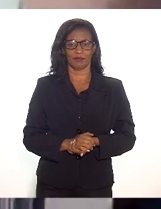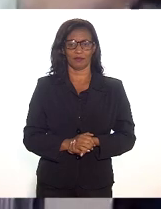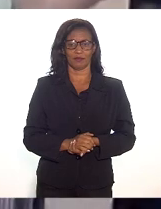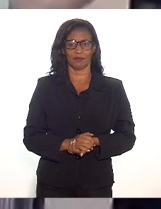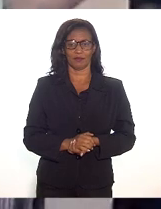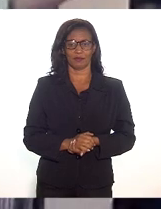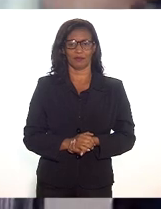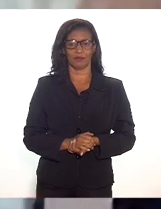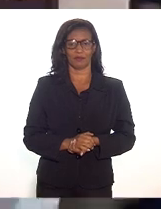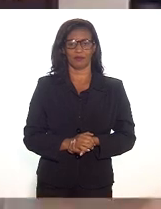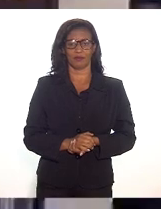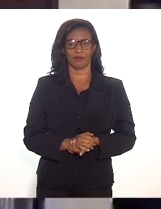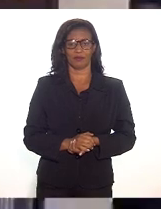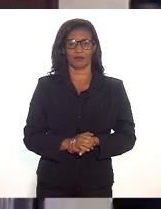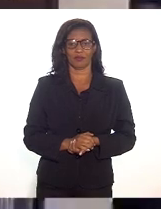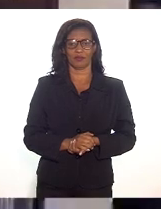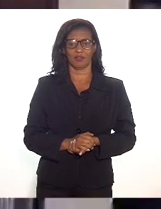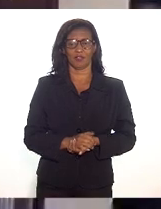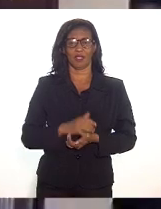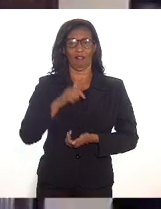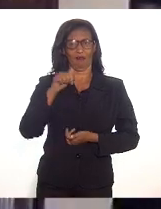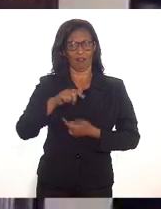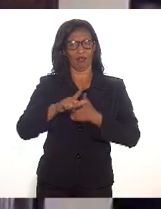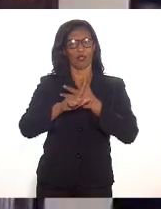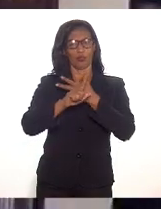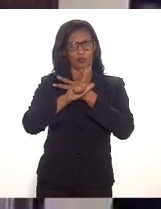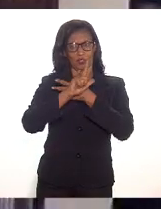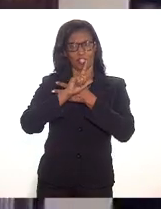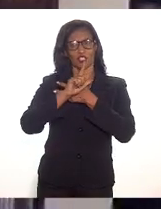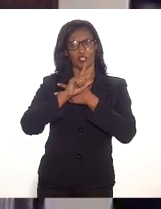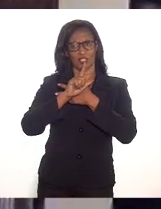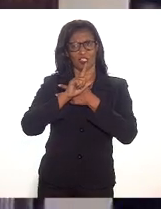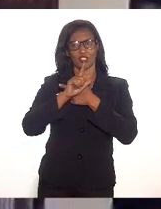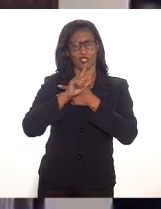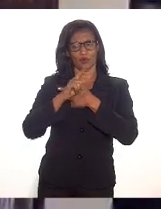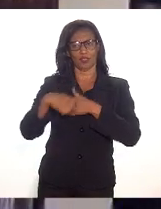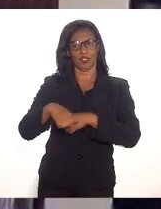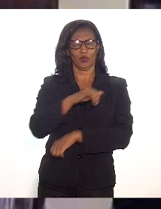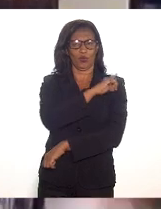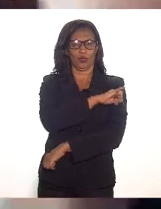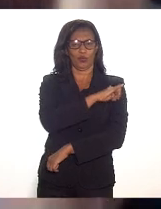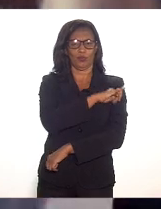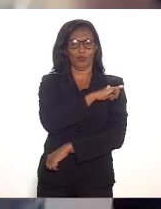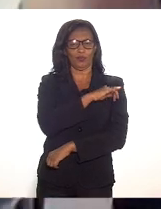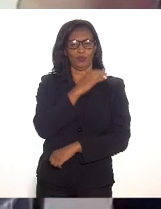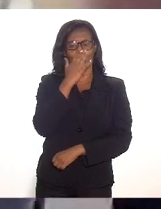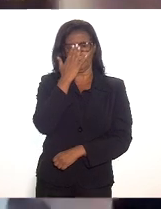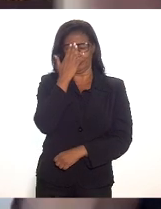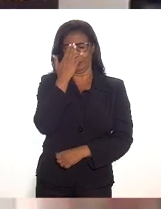pelo menos no âmbito do Legislativo Estadual do Rio de Janeiro,